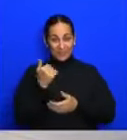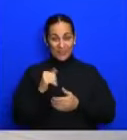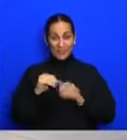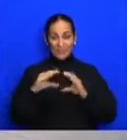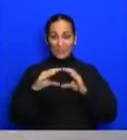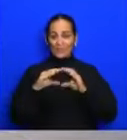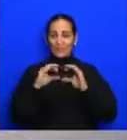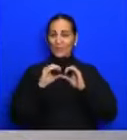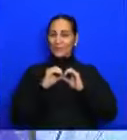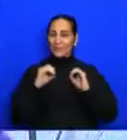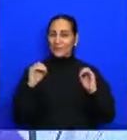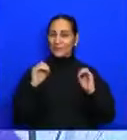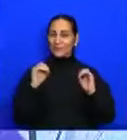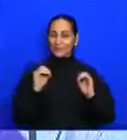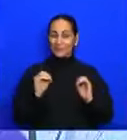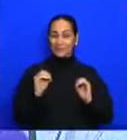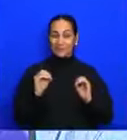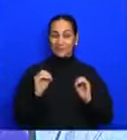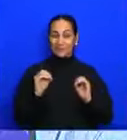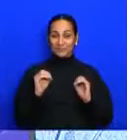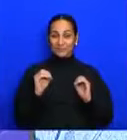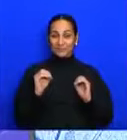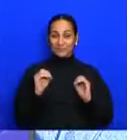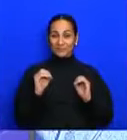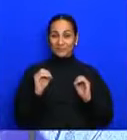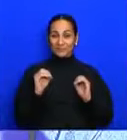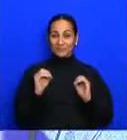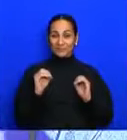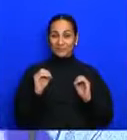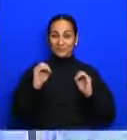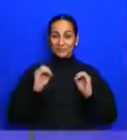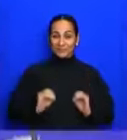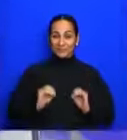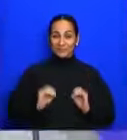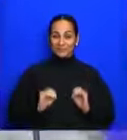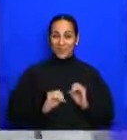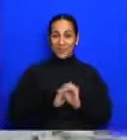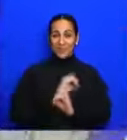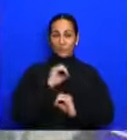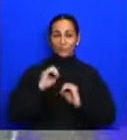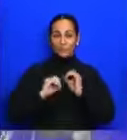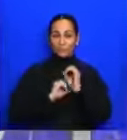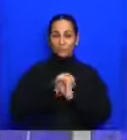Vamos lá? Bolas posicionadas. Valendo!